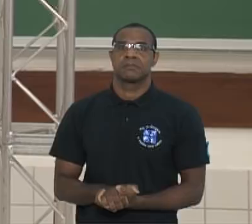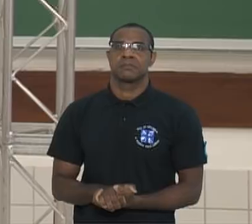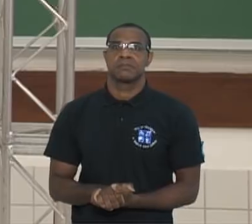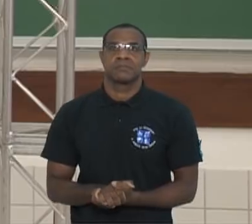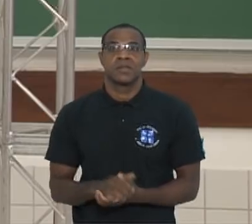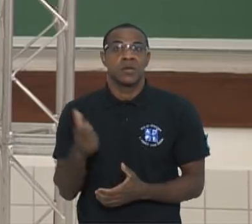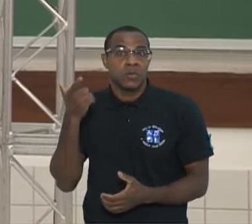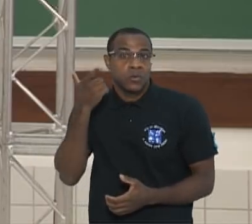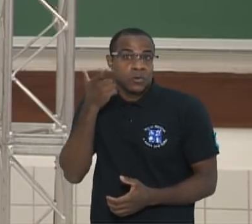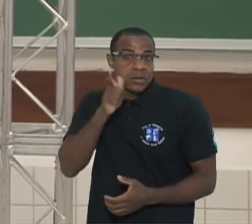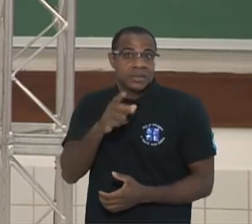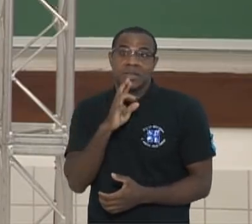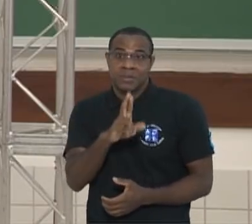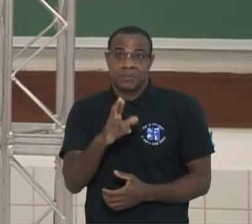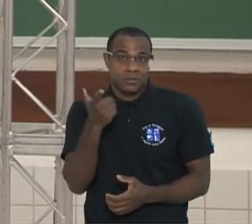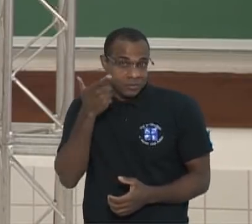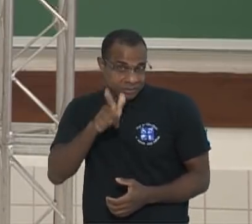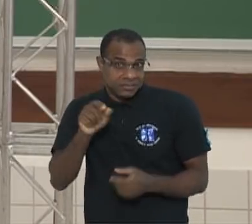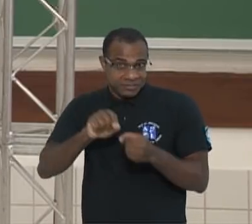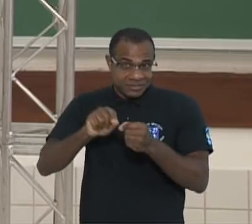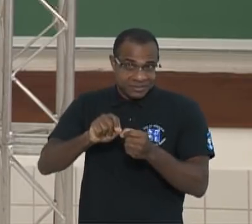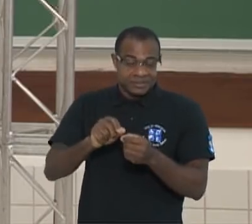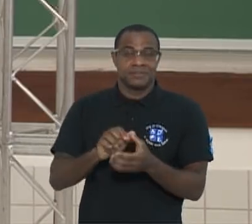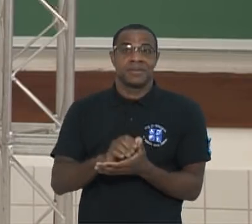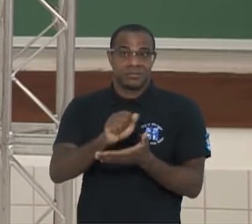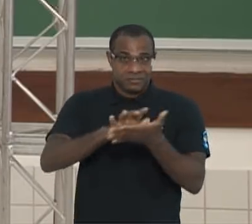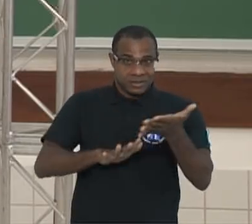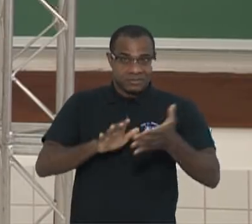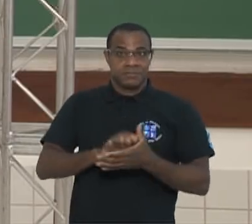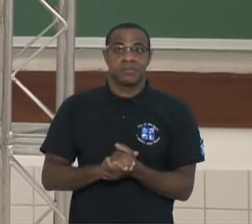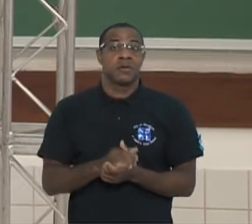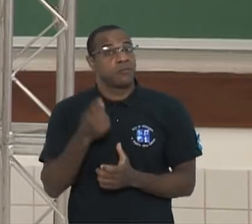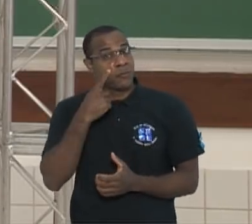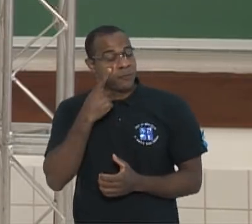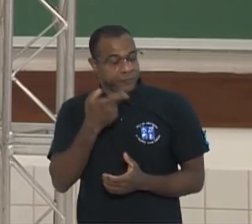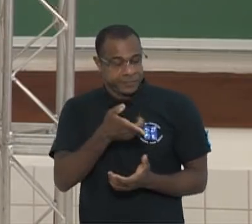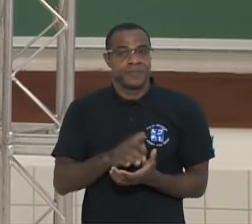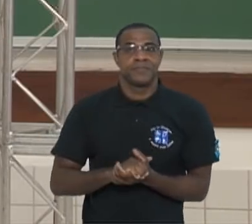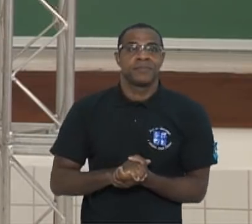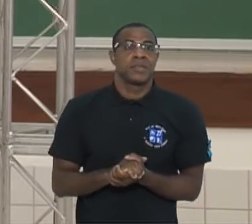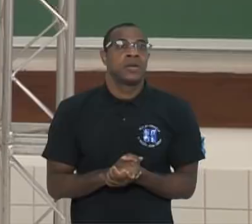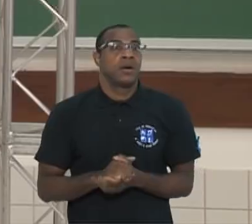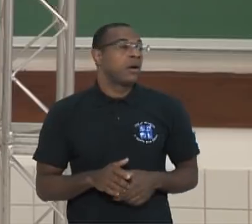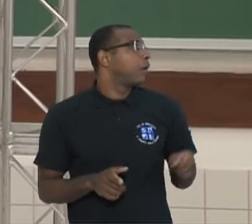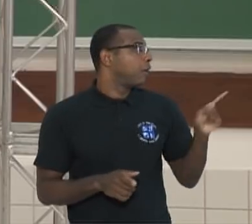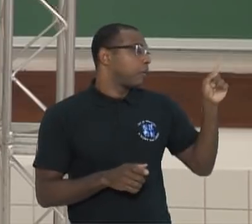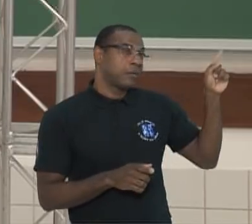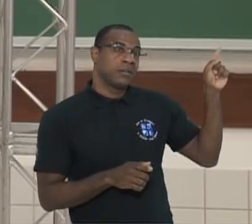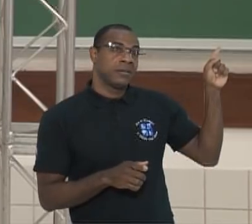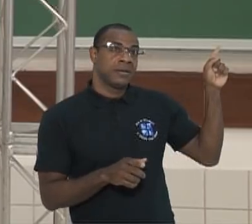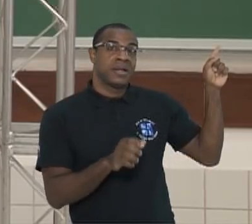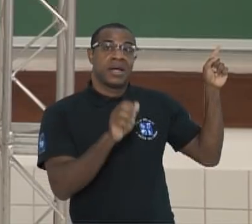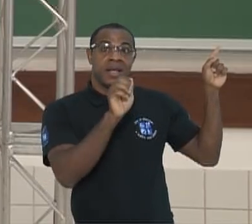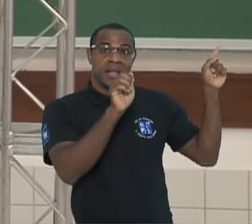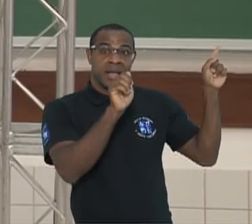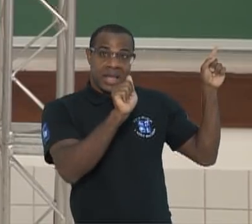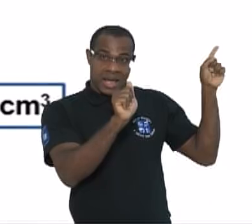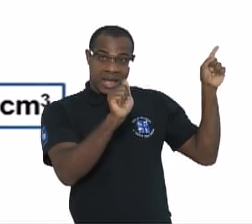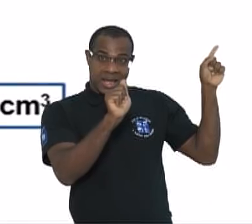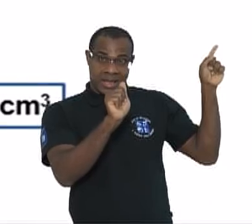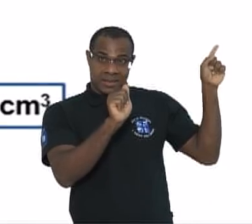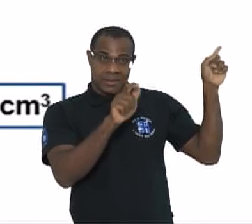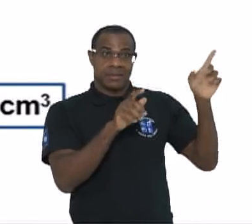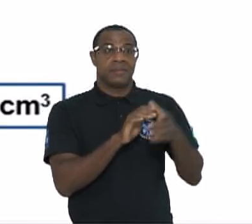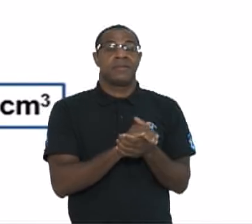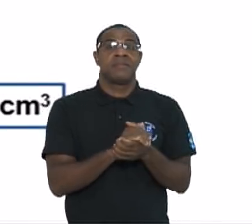Daí, conseguiram responder? Vamos ver então? Vamos lá. Na letra A, o volume, eu vou multiplicar o comprimento, a